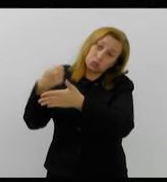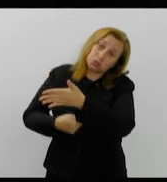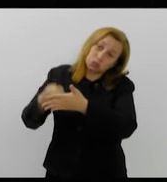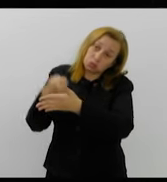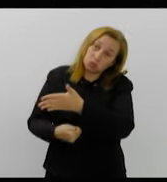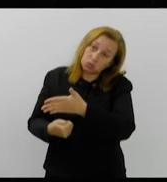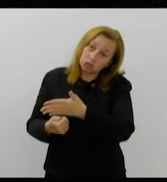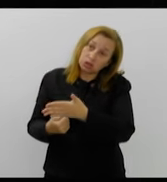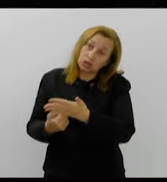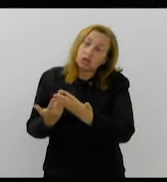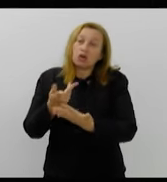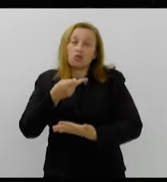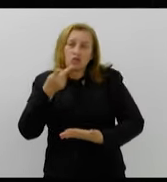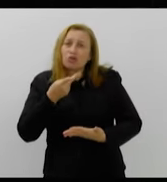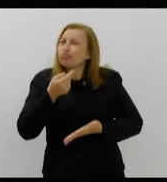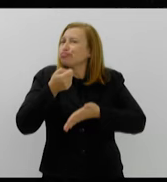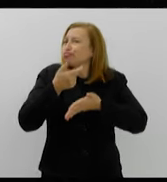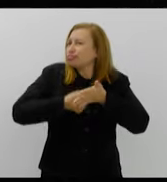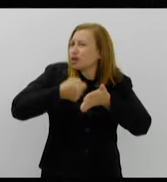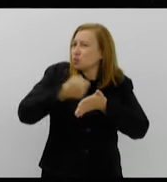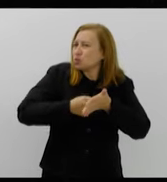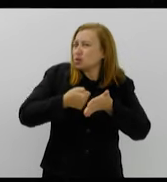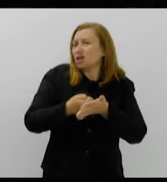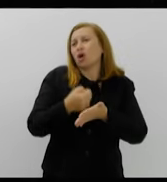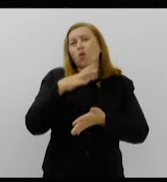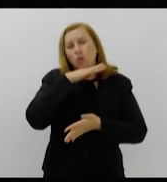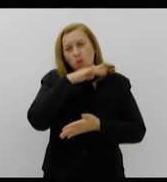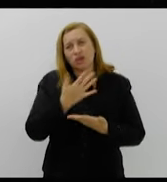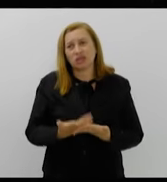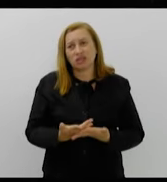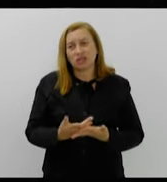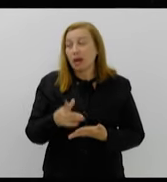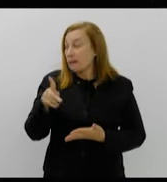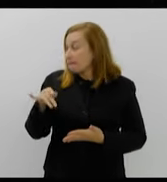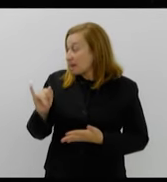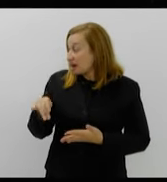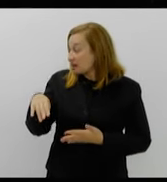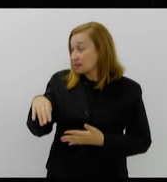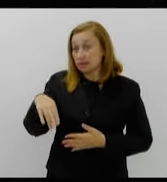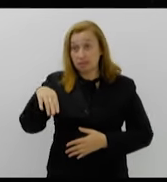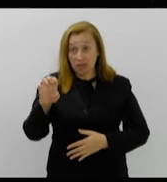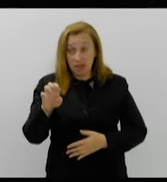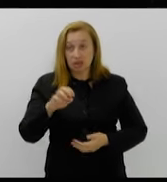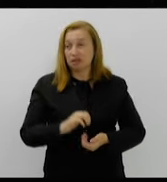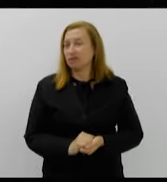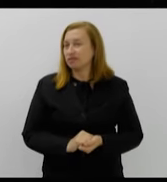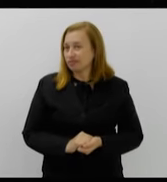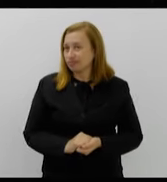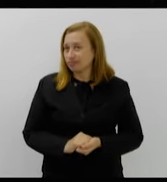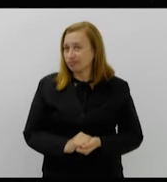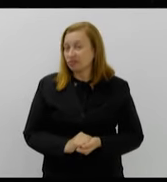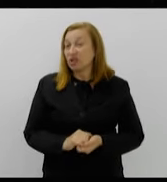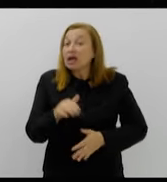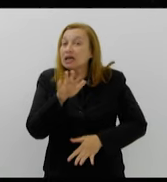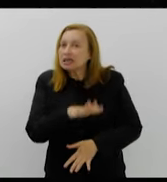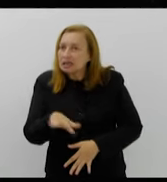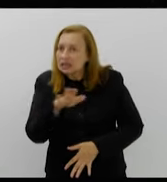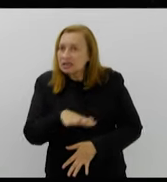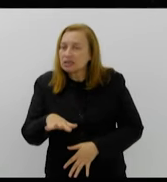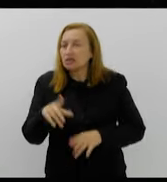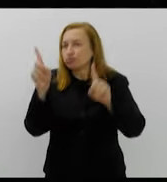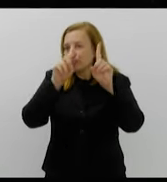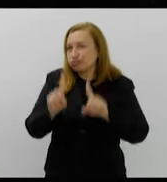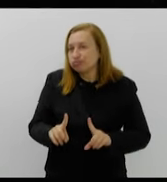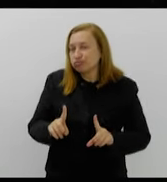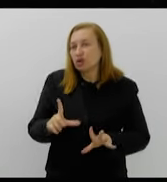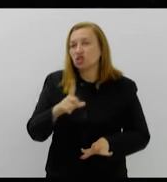julgo uma luta desleal são pais e mães atípicos pais e mães com crianças com deficiência que